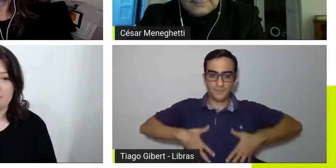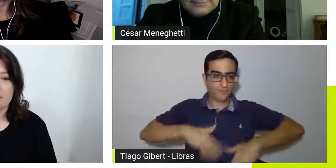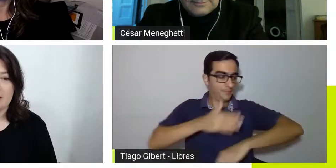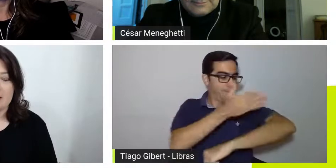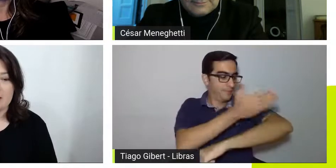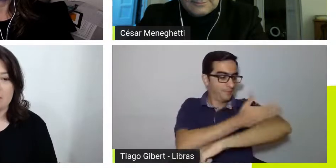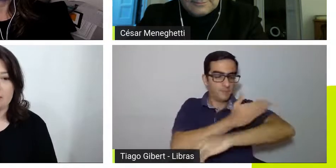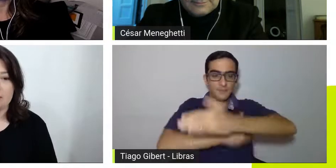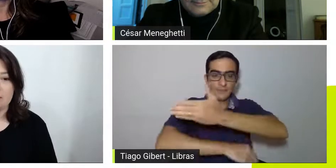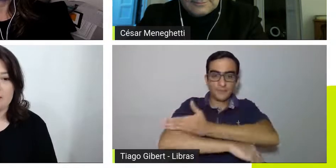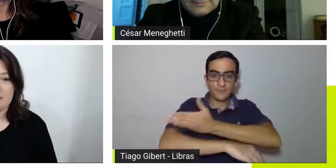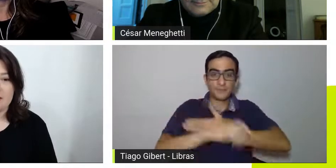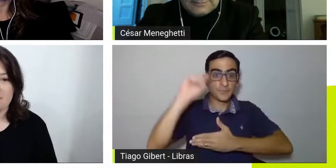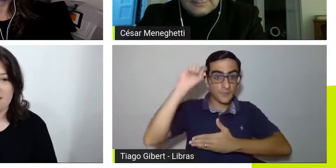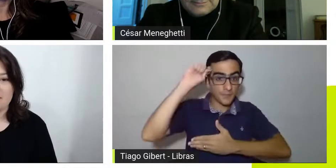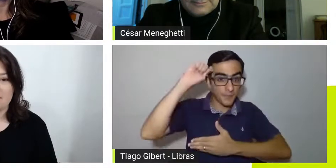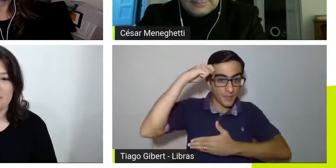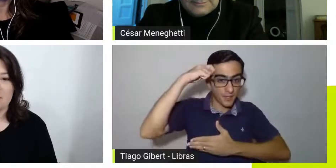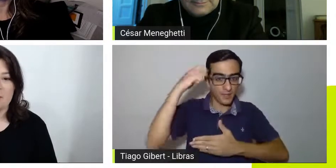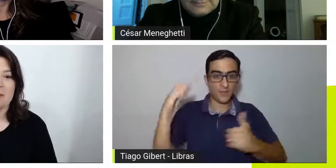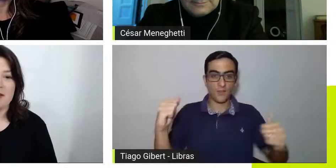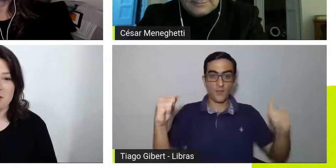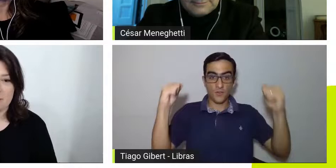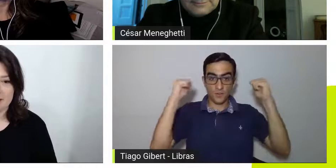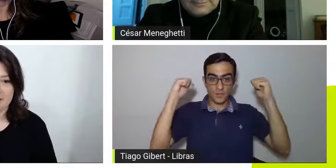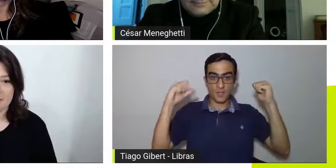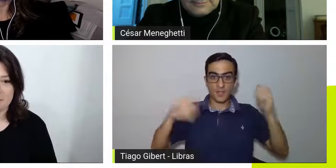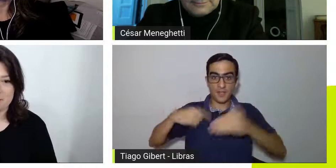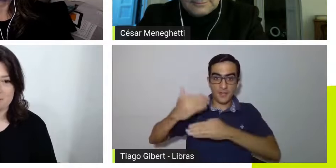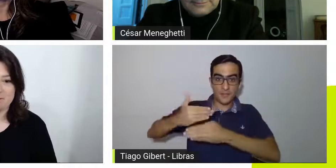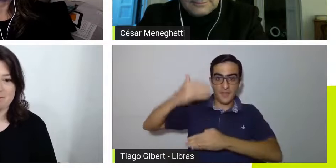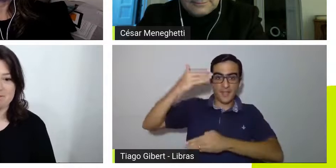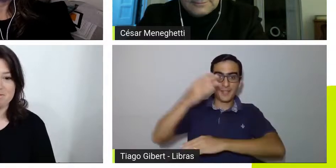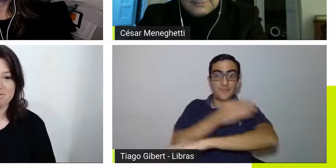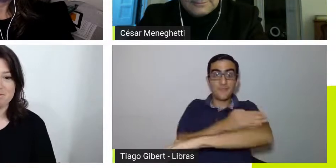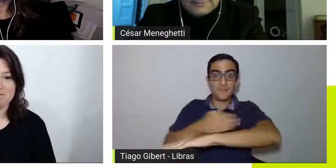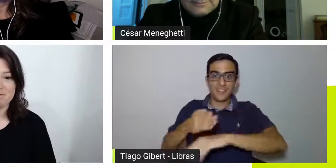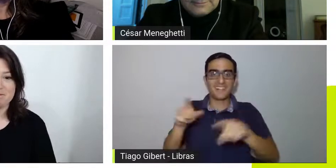curta e o fundo da minha imagem eu tenho uma parede branca.